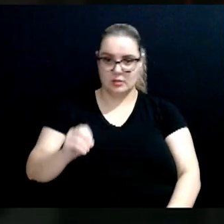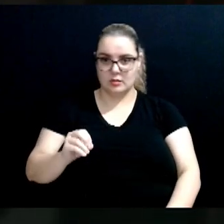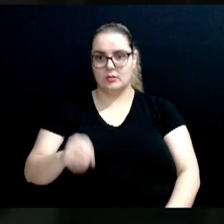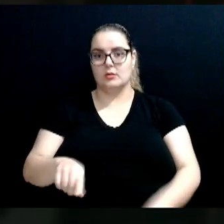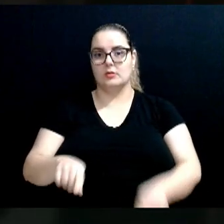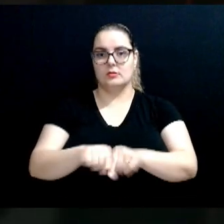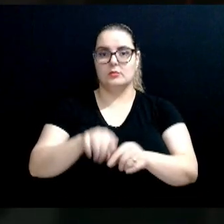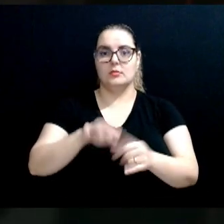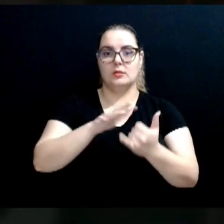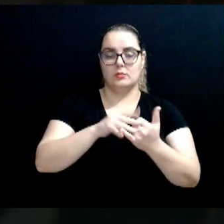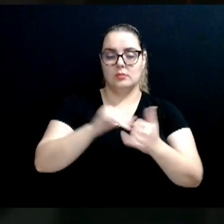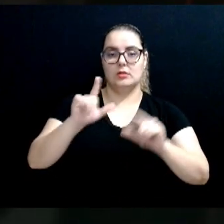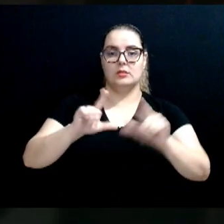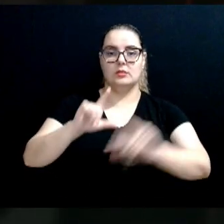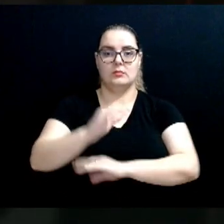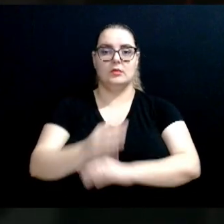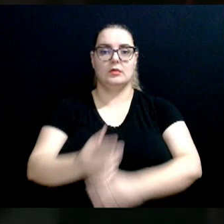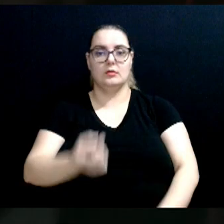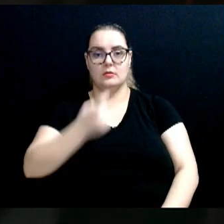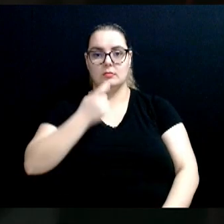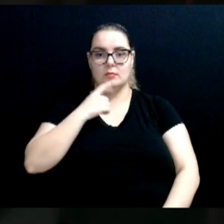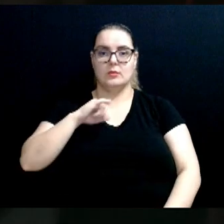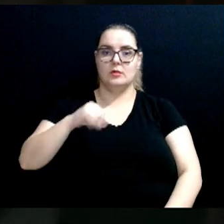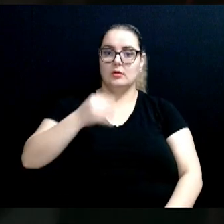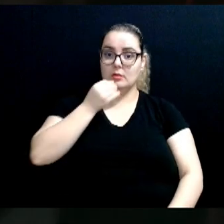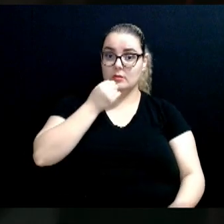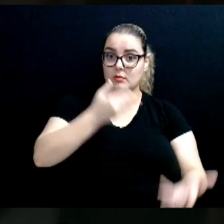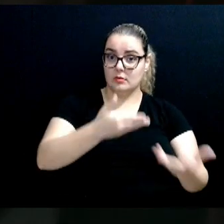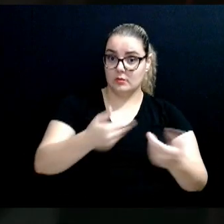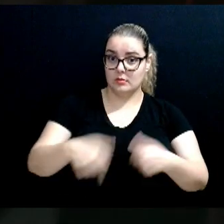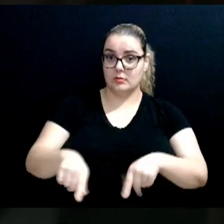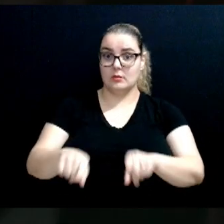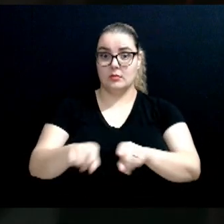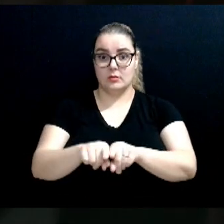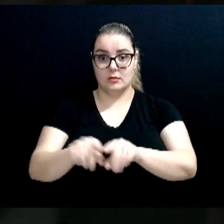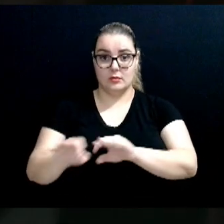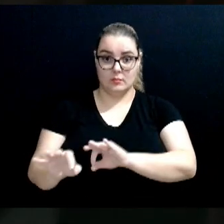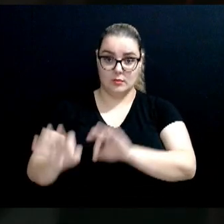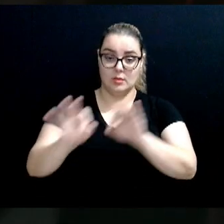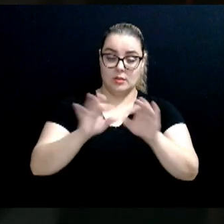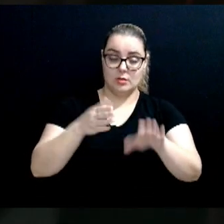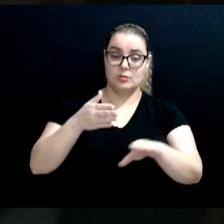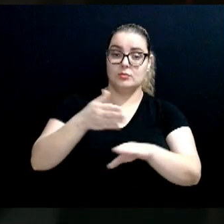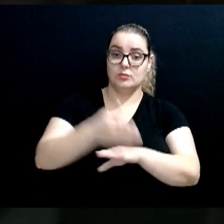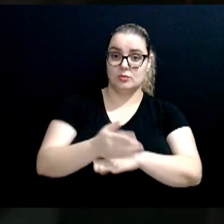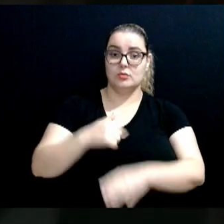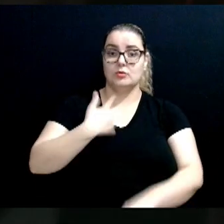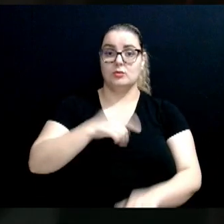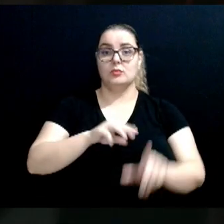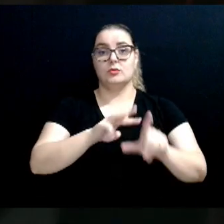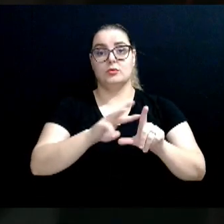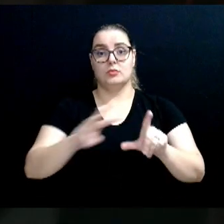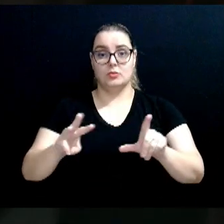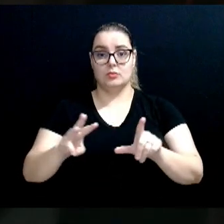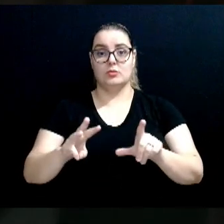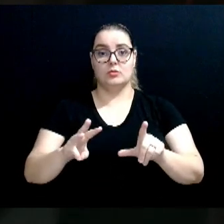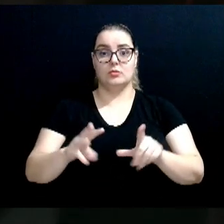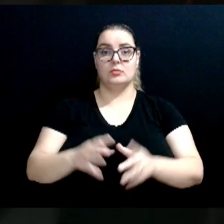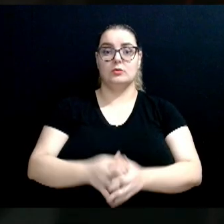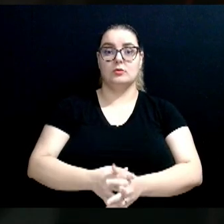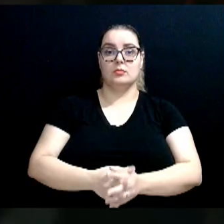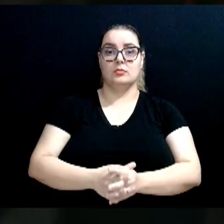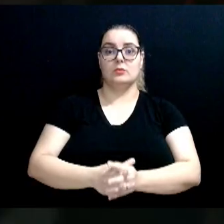YouTube da TV Câmara Campinas. Aproveito para convidar você para acessar o nosso site, tá? Da TV Câmara